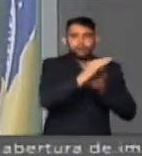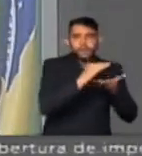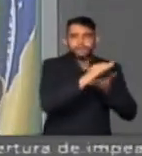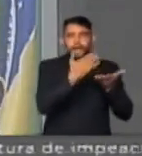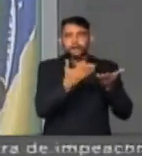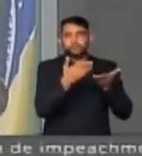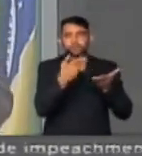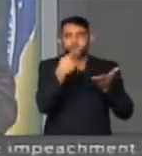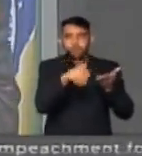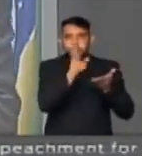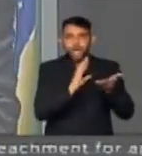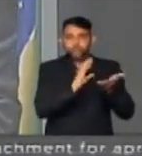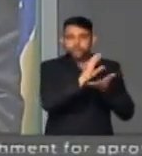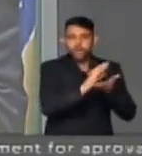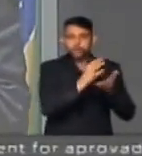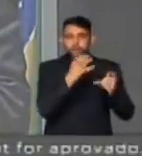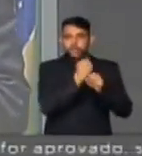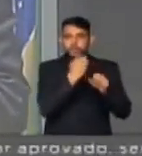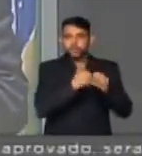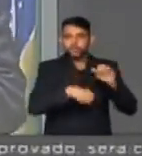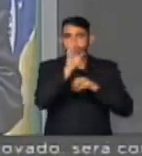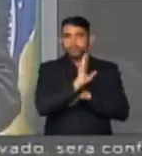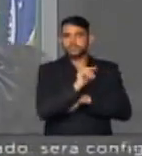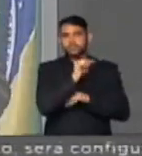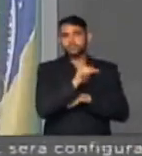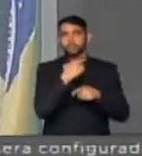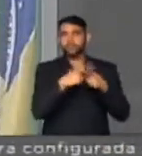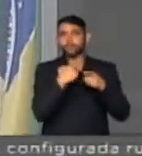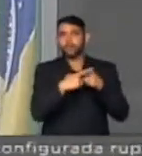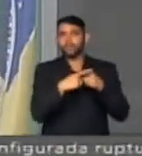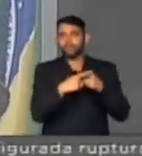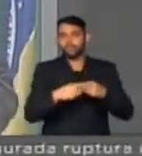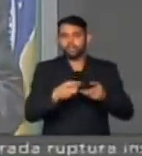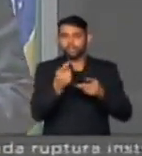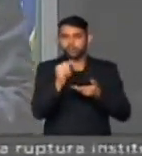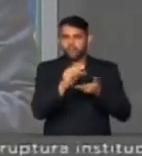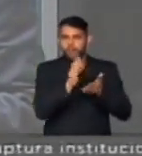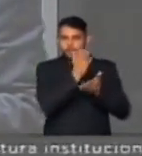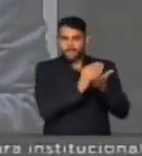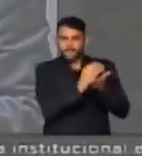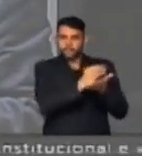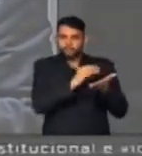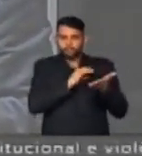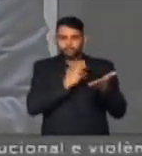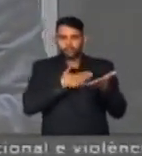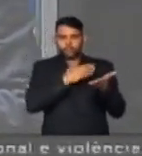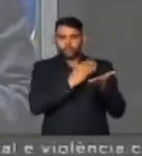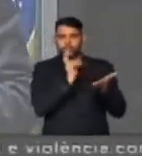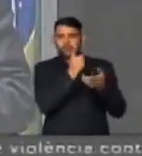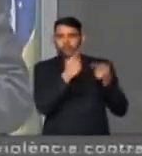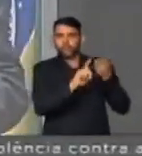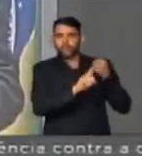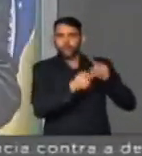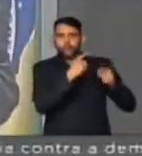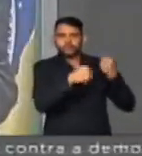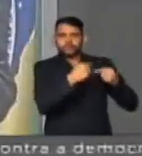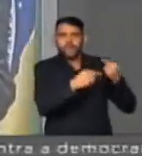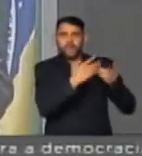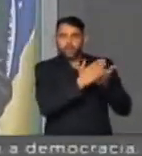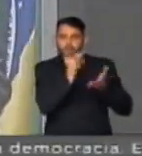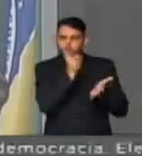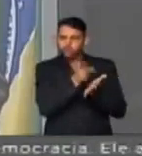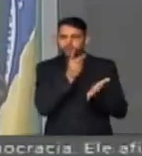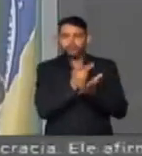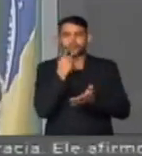financiado, subsidiado do orçamento, porque ele botou a propina no bolso. Aliás, ele continua, discurso